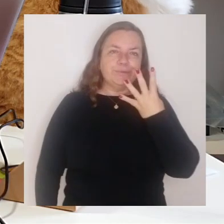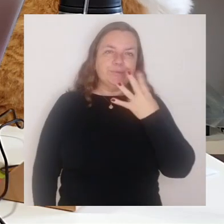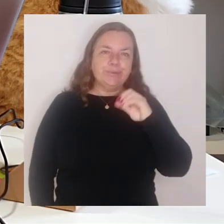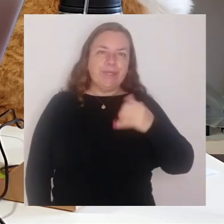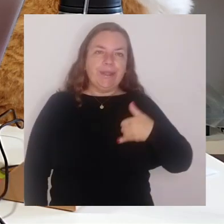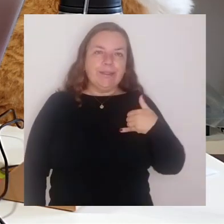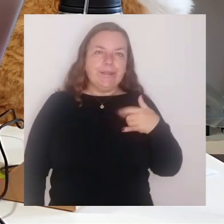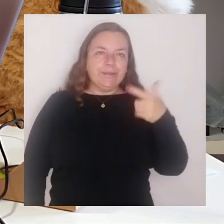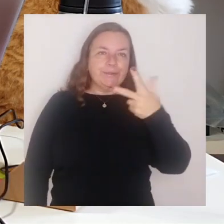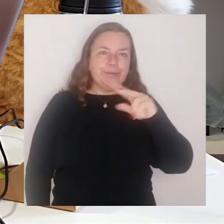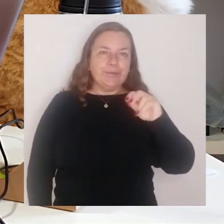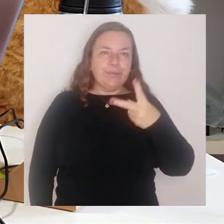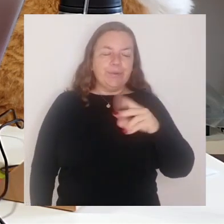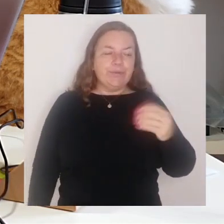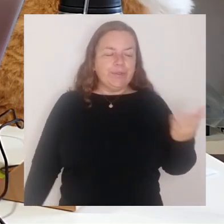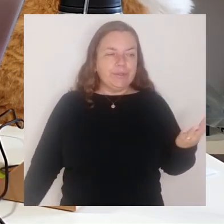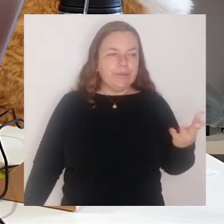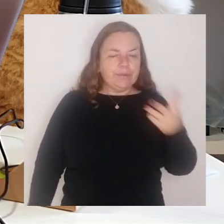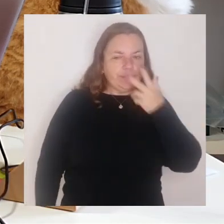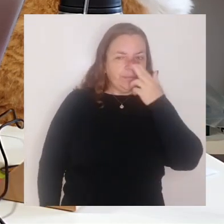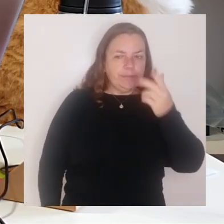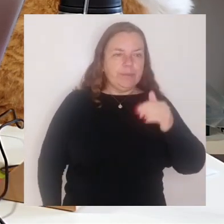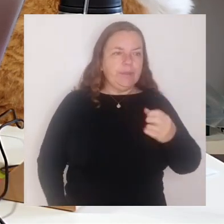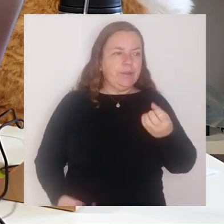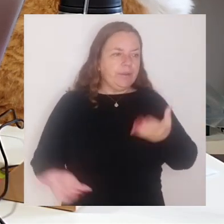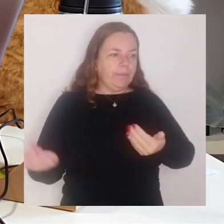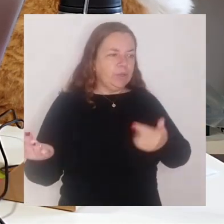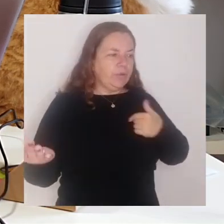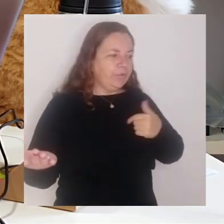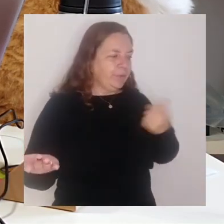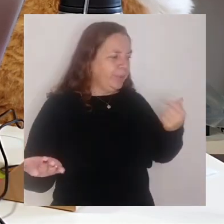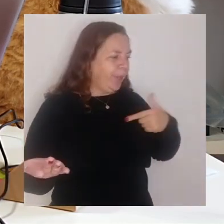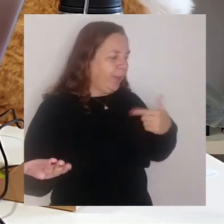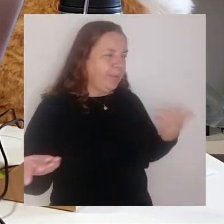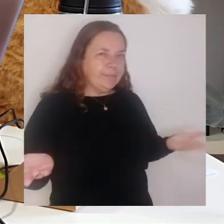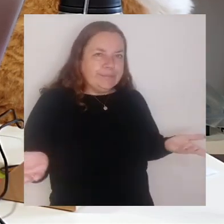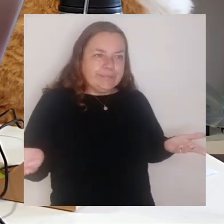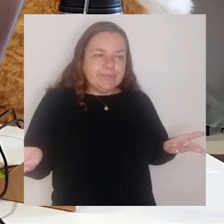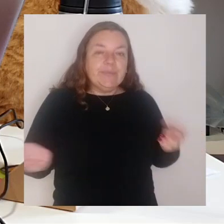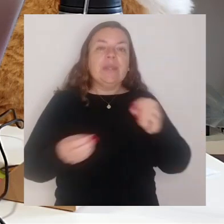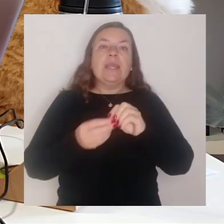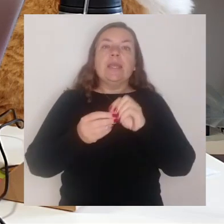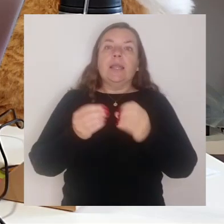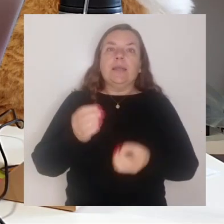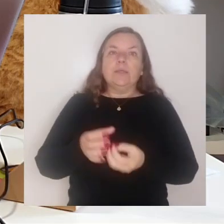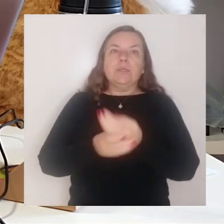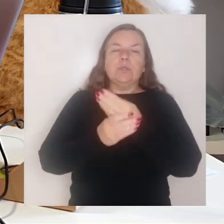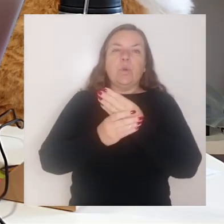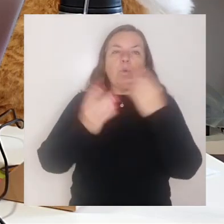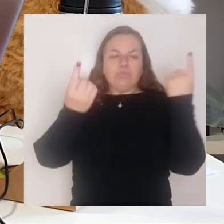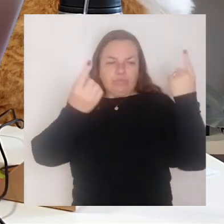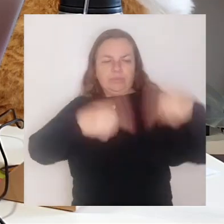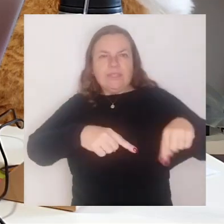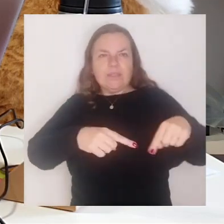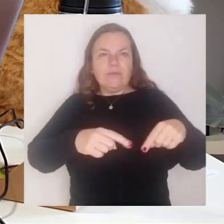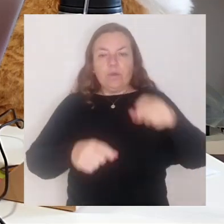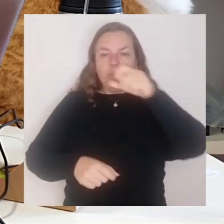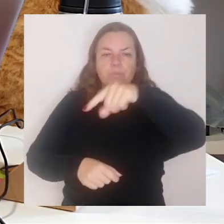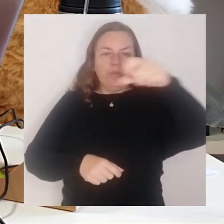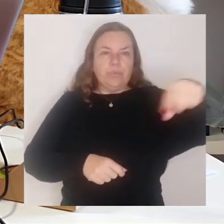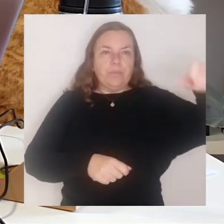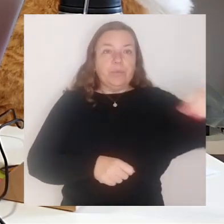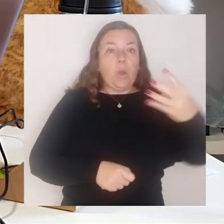anos em 2020, não é mesmo? E ela parece mais nova do que eu, mas tudo bem. E ela criou um desafio de plantar 40 mil